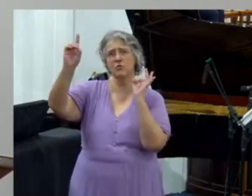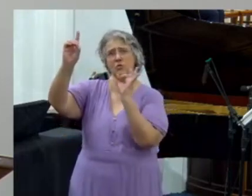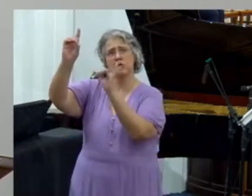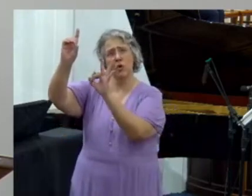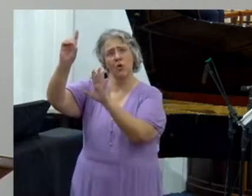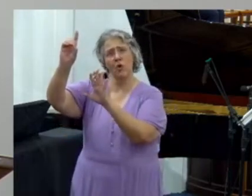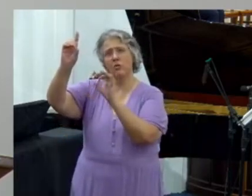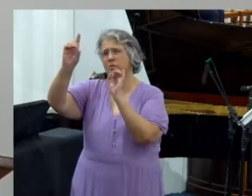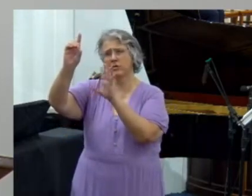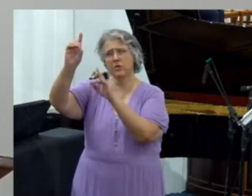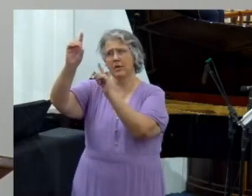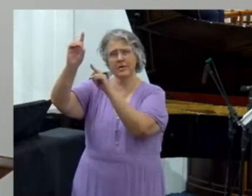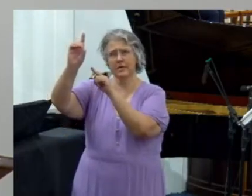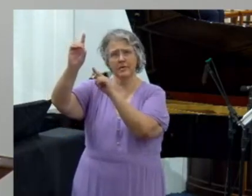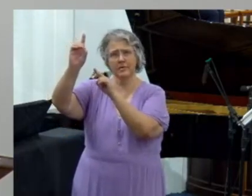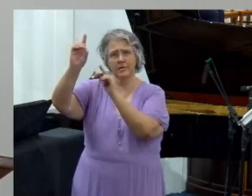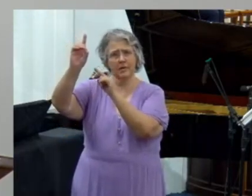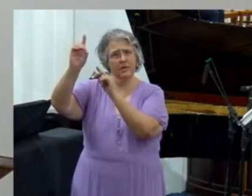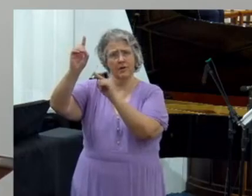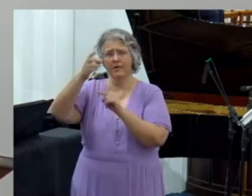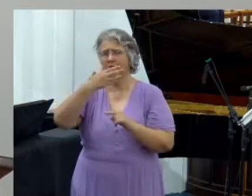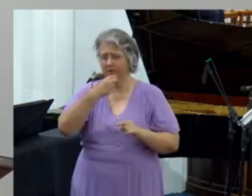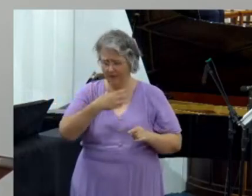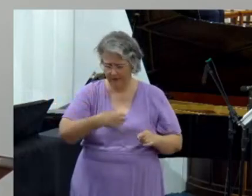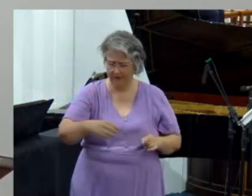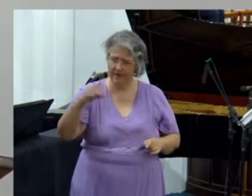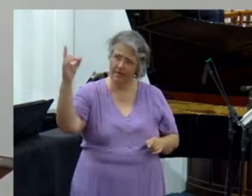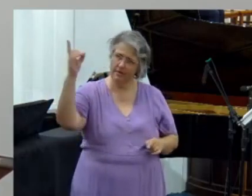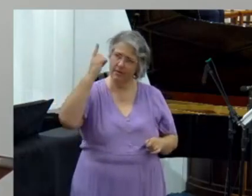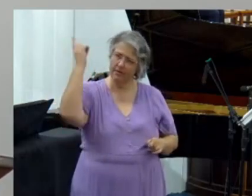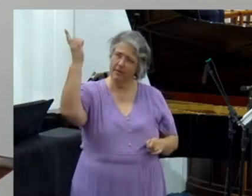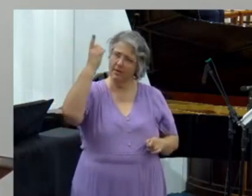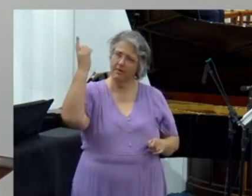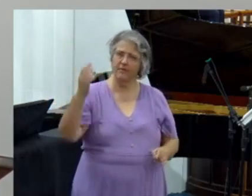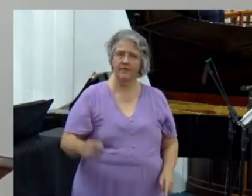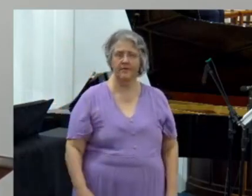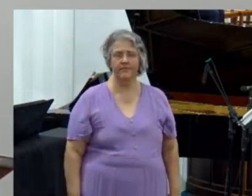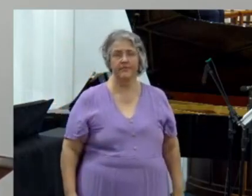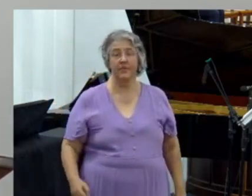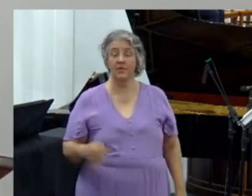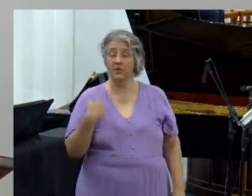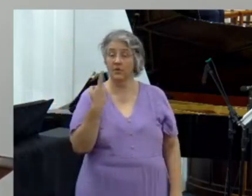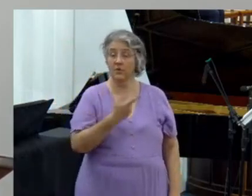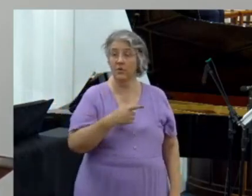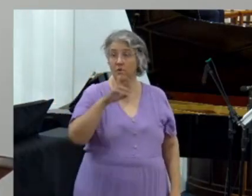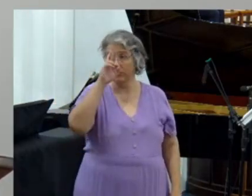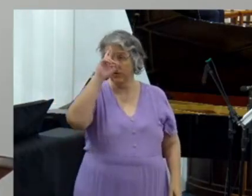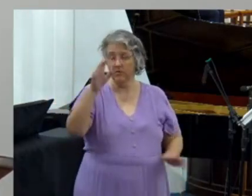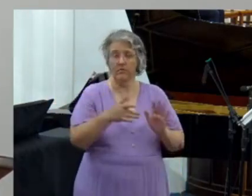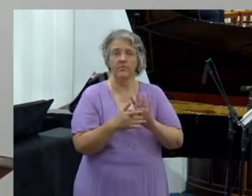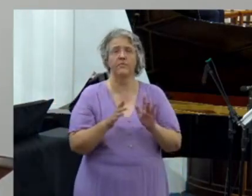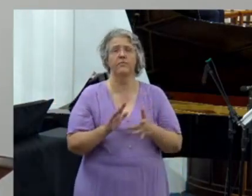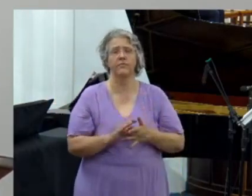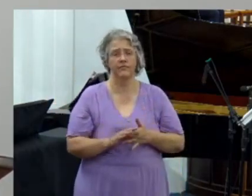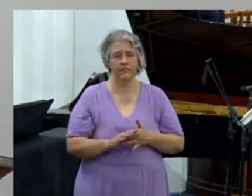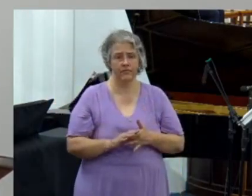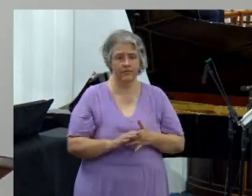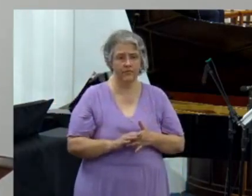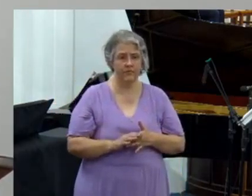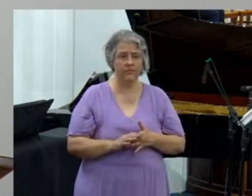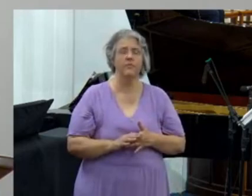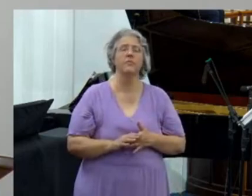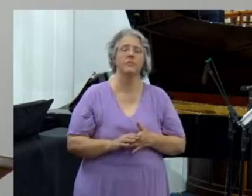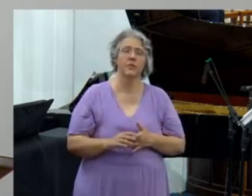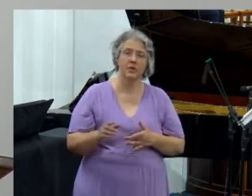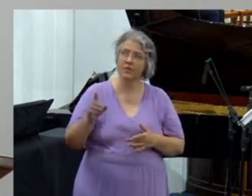se apresentando como o filho de Davi. Nosso Senhor Jesus não está nessa posição do templo